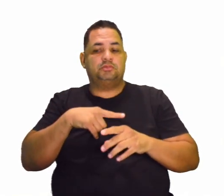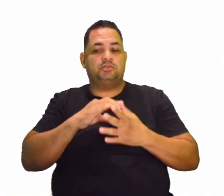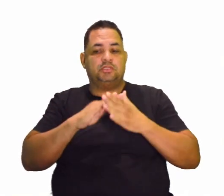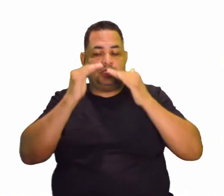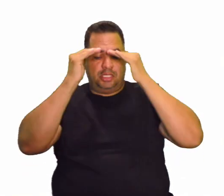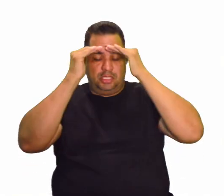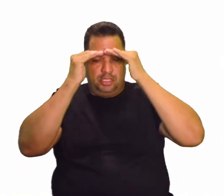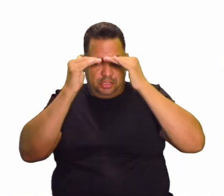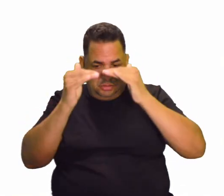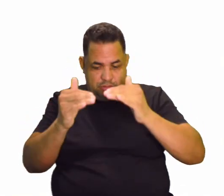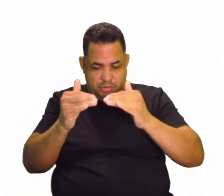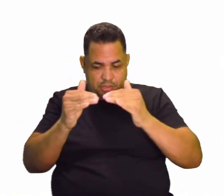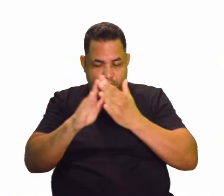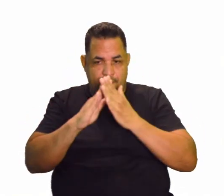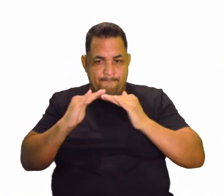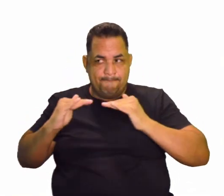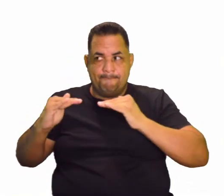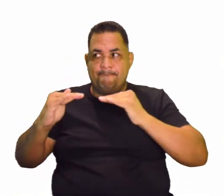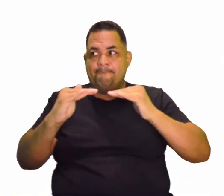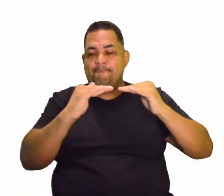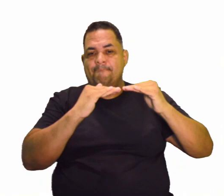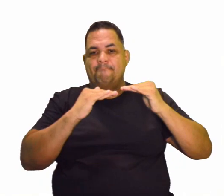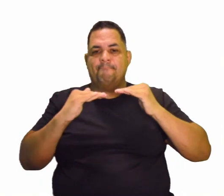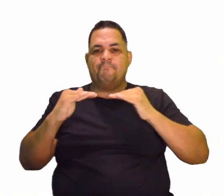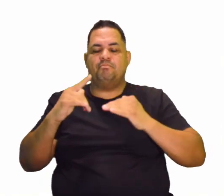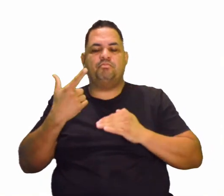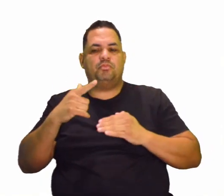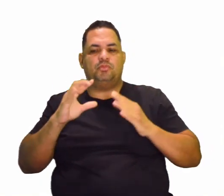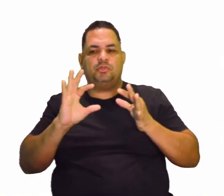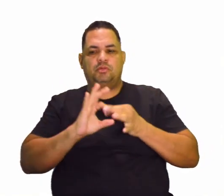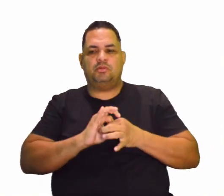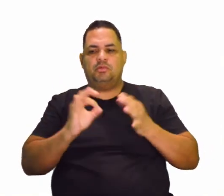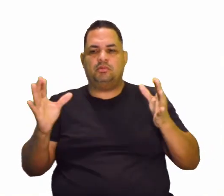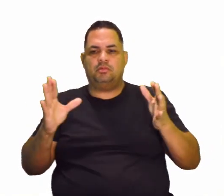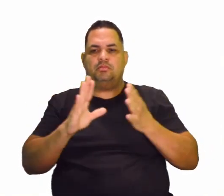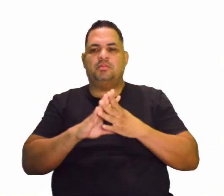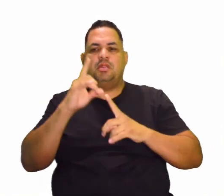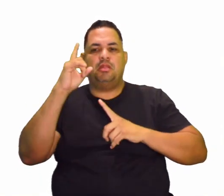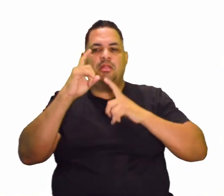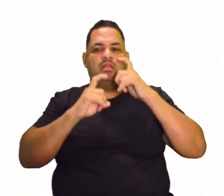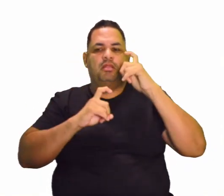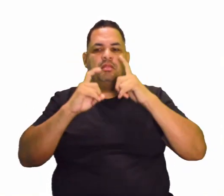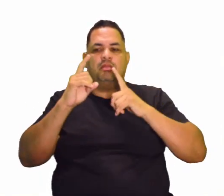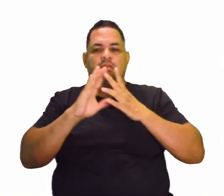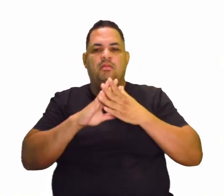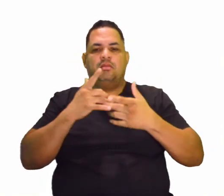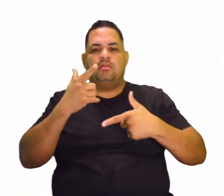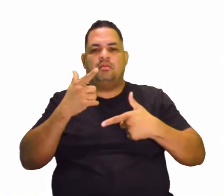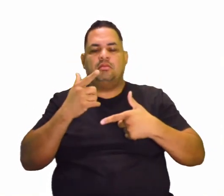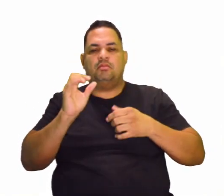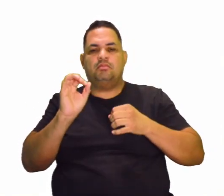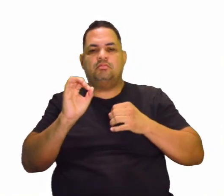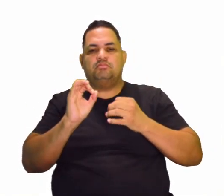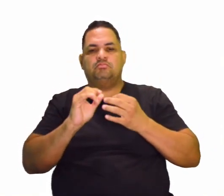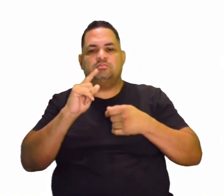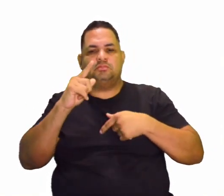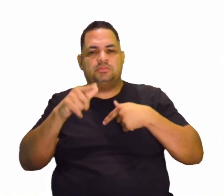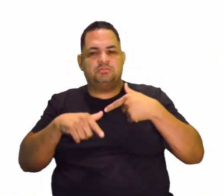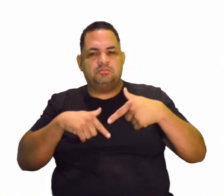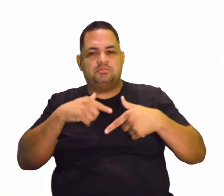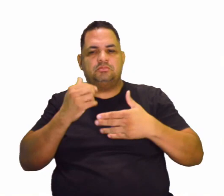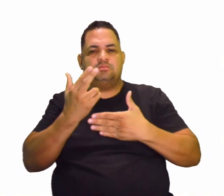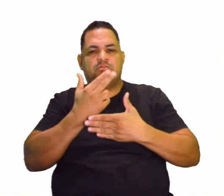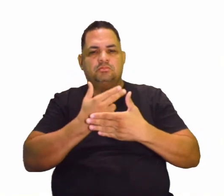não tinham expressão, liberdade de expressão, eles tinham que produzir sempre com a temática